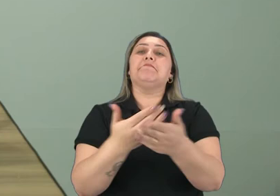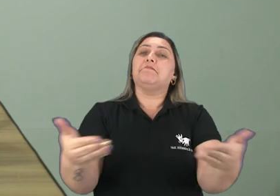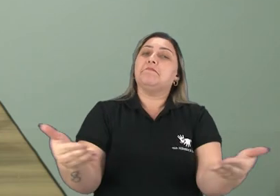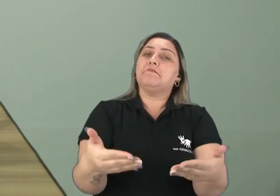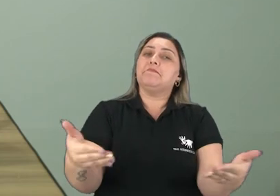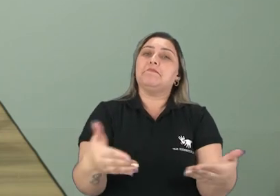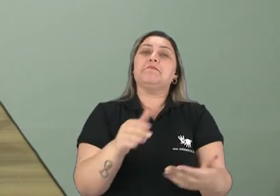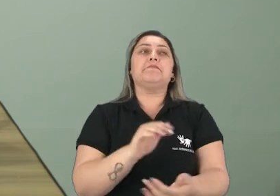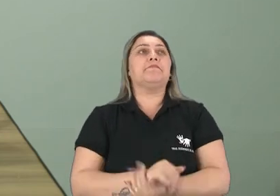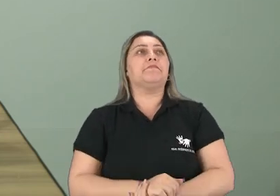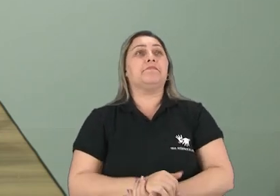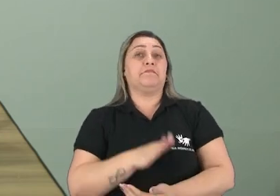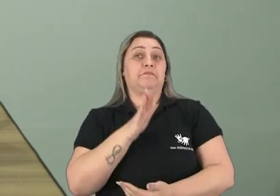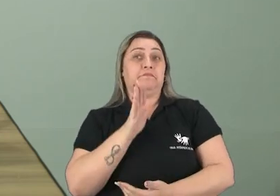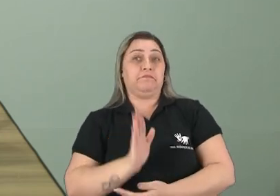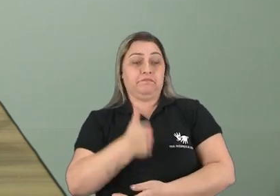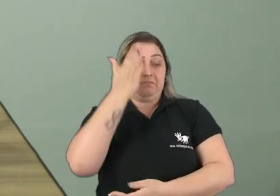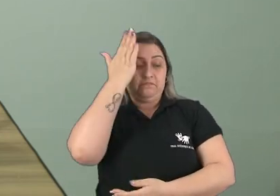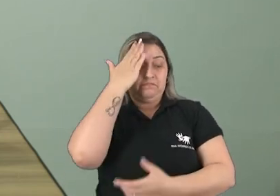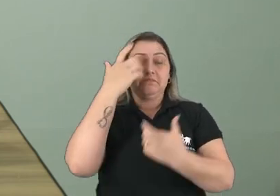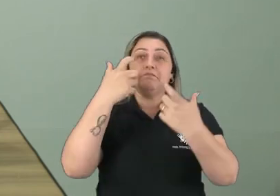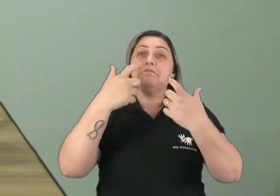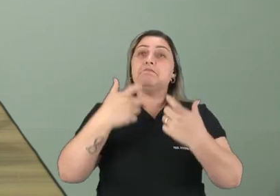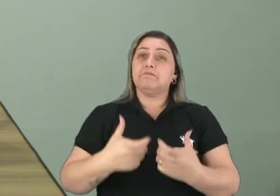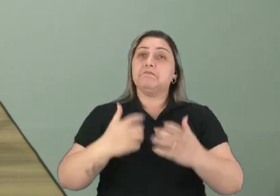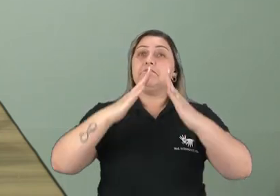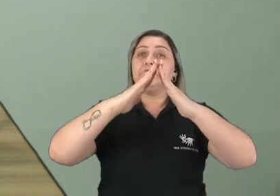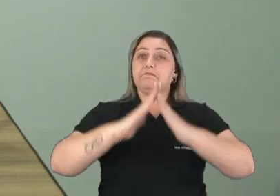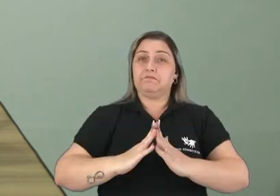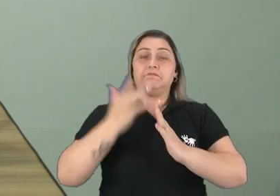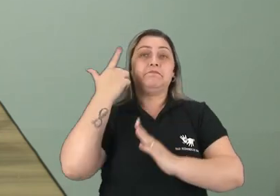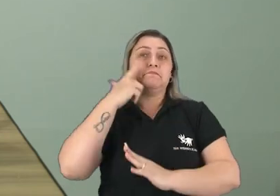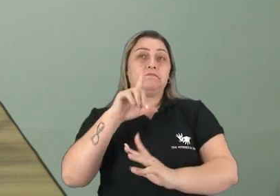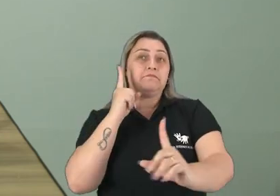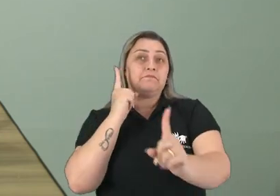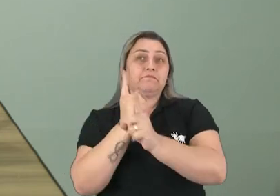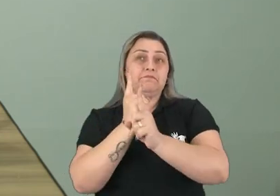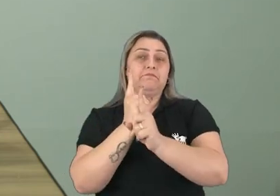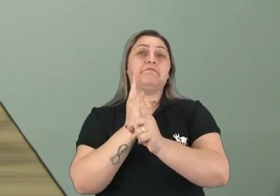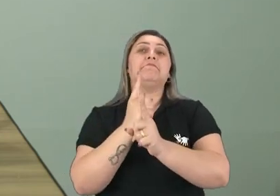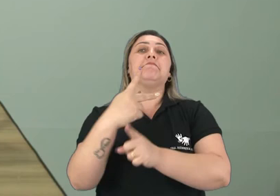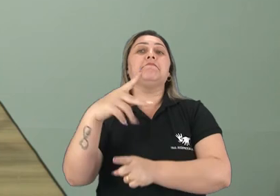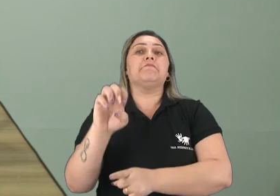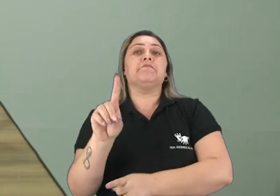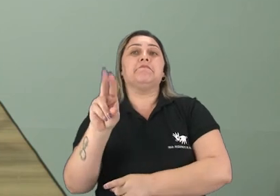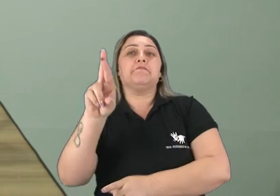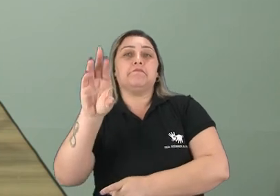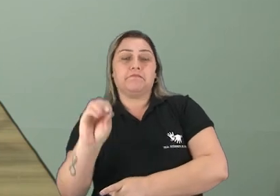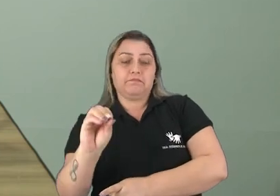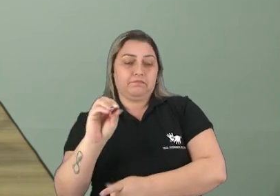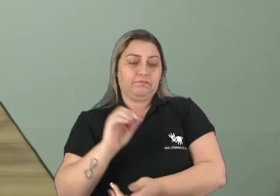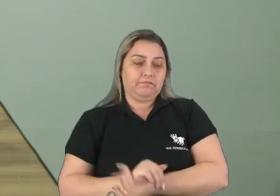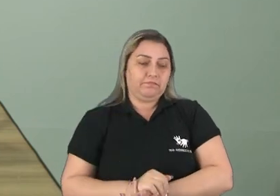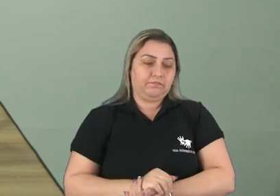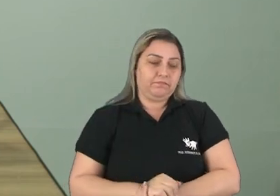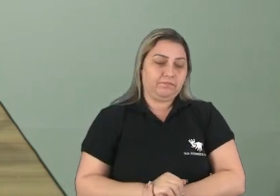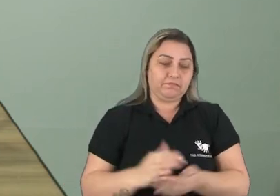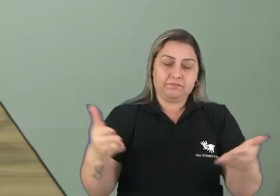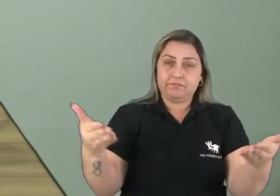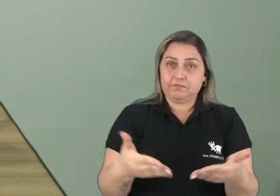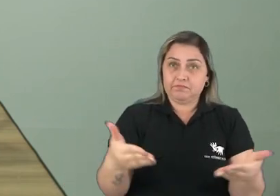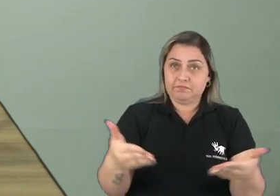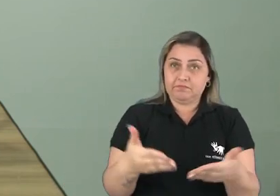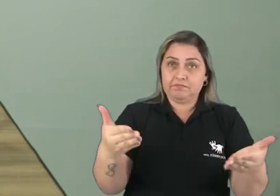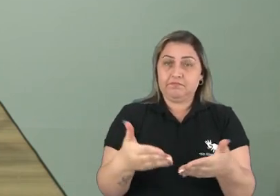hoje. Já sabemos onde Pedro mora, conseguimos localizar o Pedro. O Pedro hoje